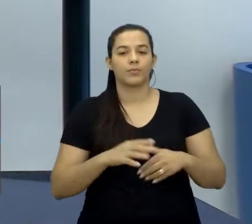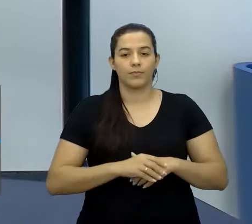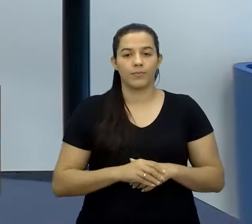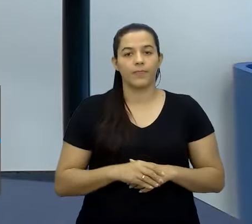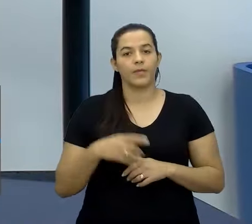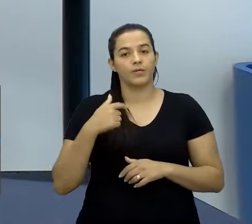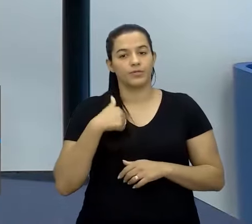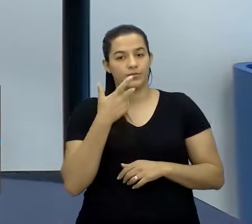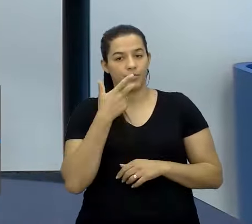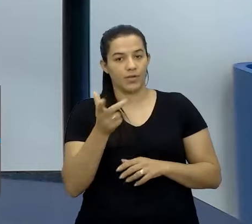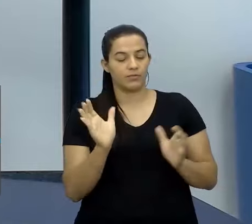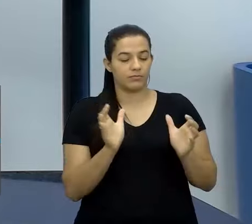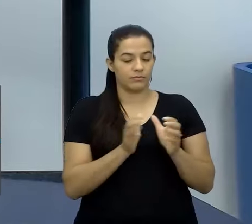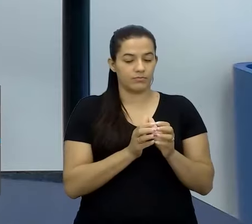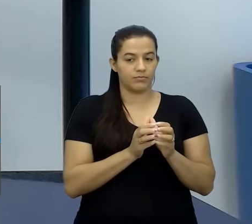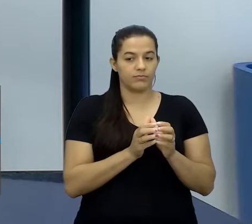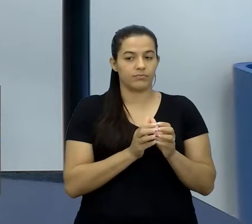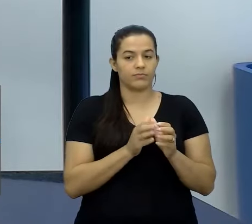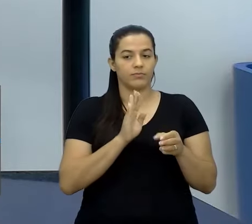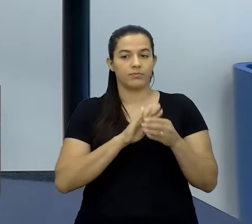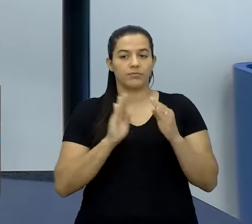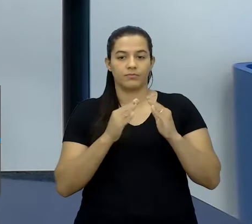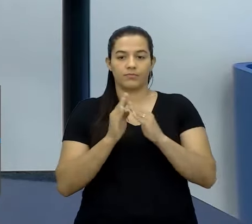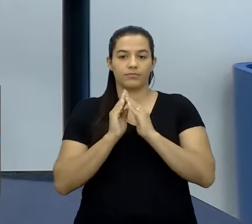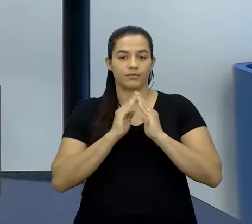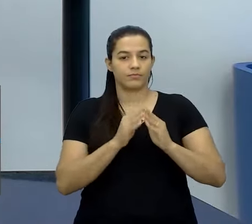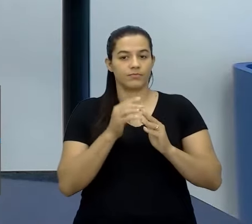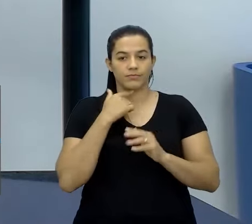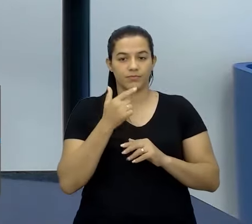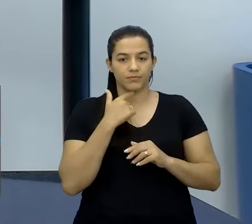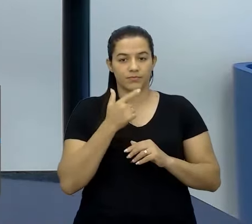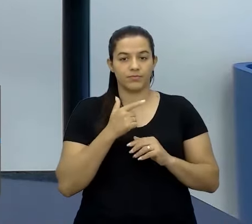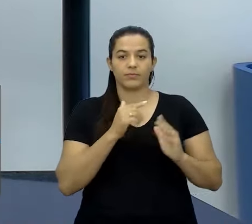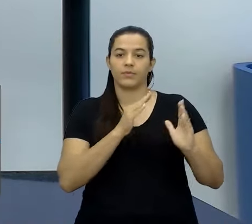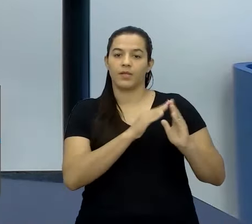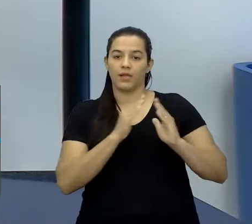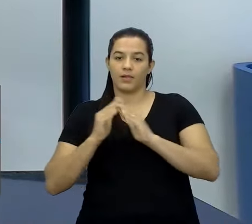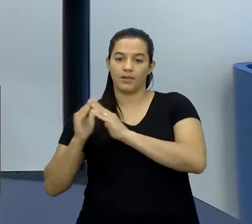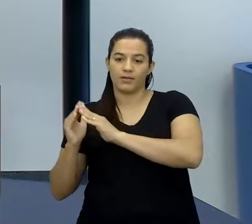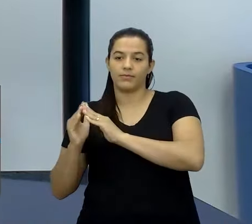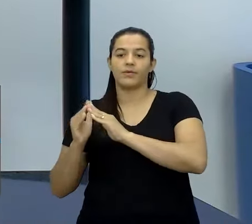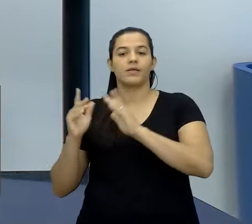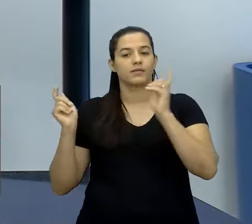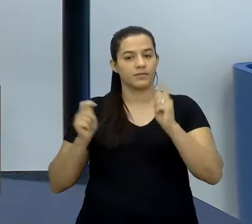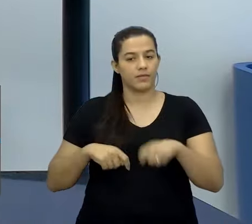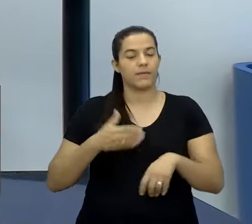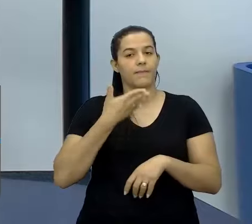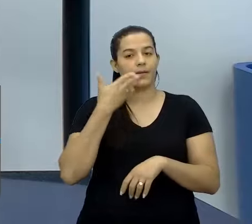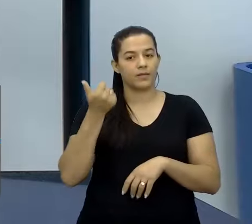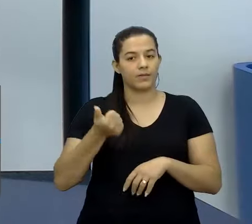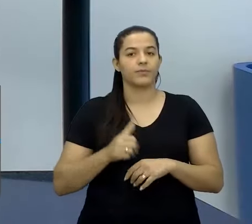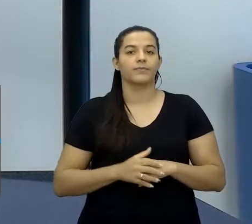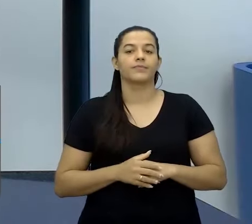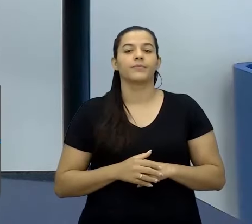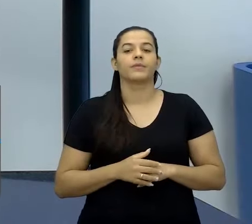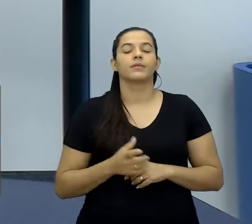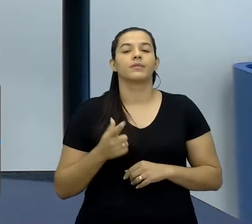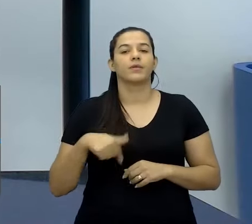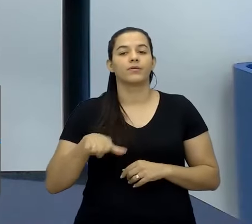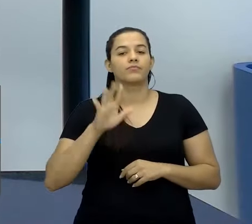primeiro comunidade. Dá para ser comunidade? Dá para ser vizinhança? Ah, vizinhança dá. O professor é um pouquinho menor. Então, você vai